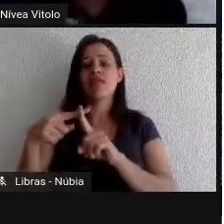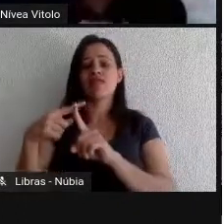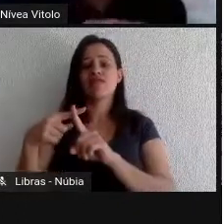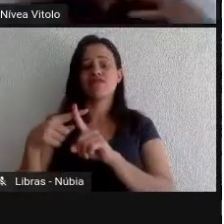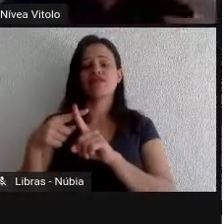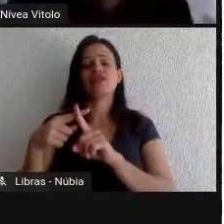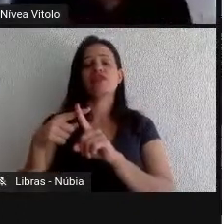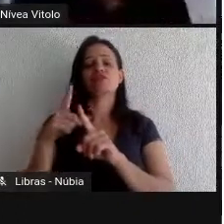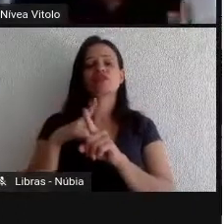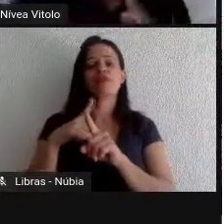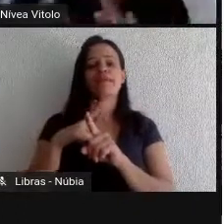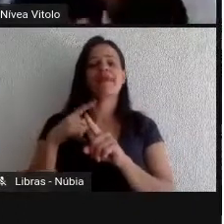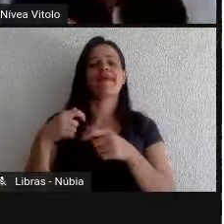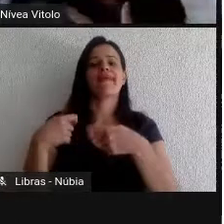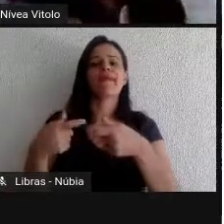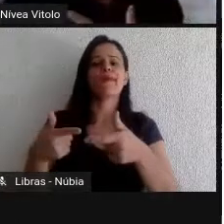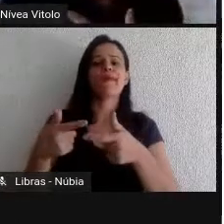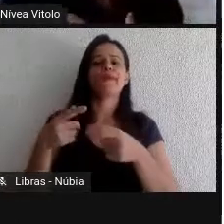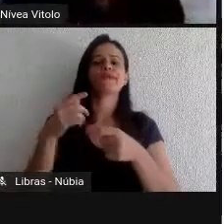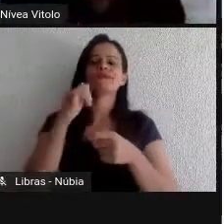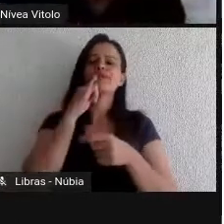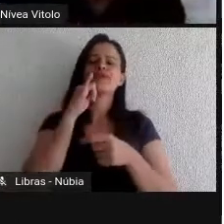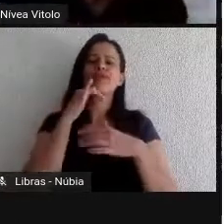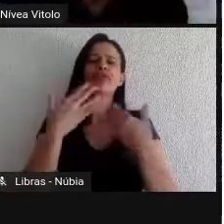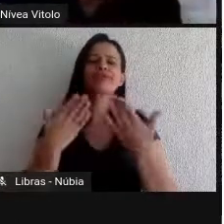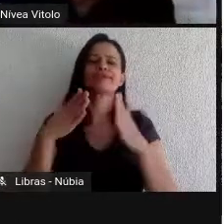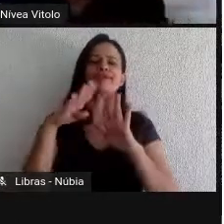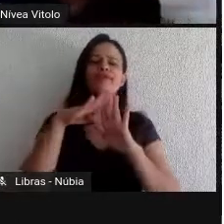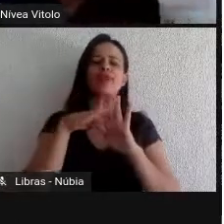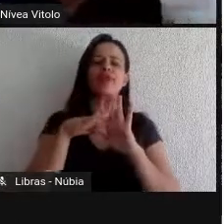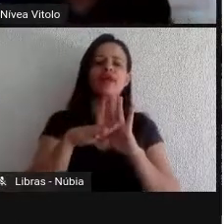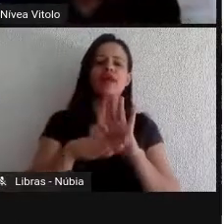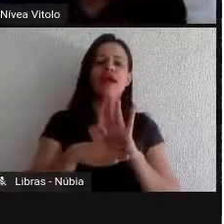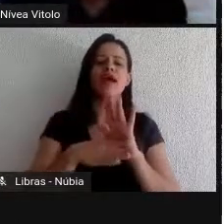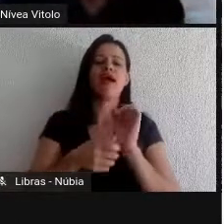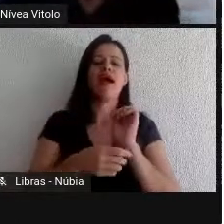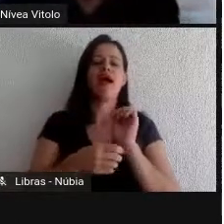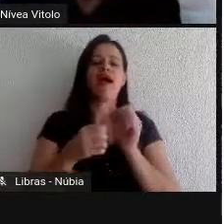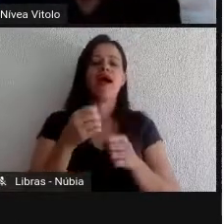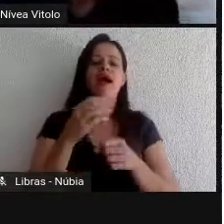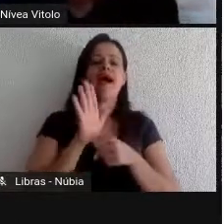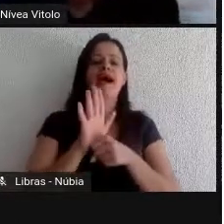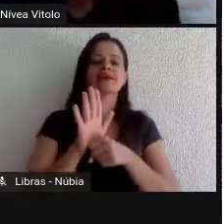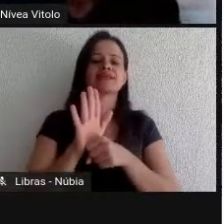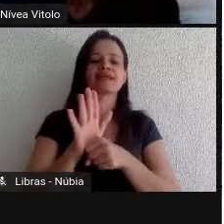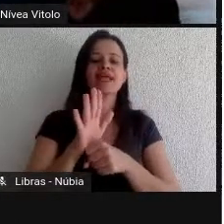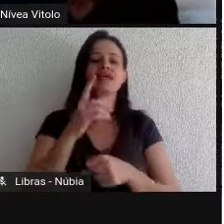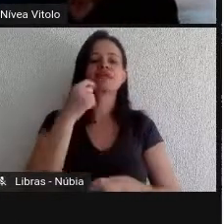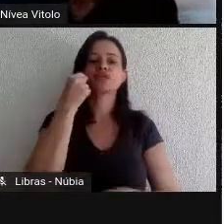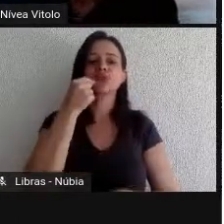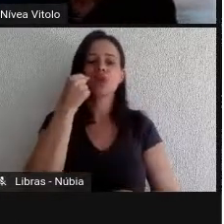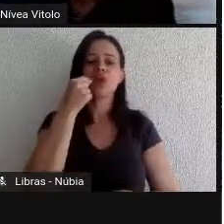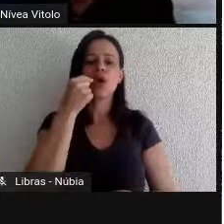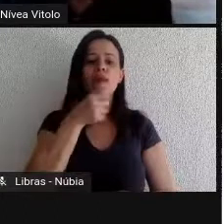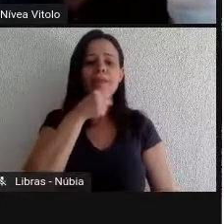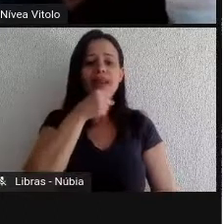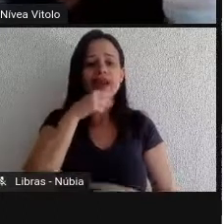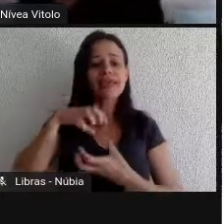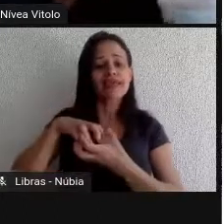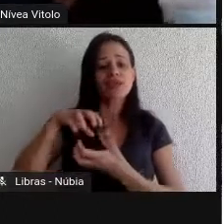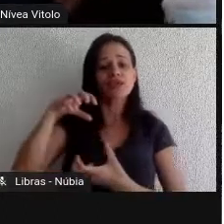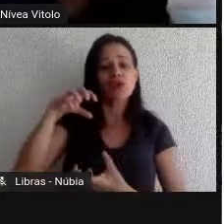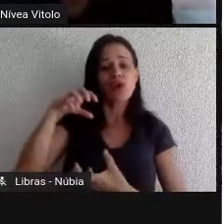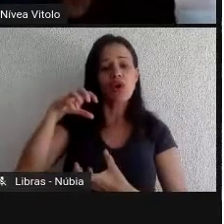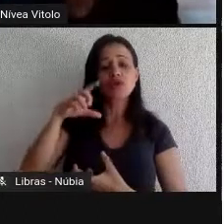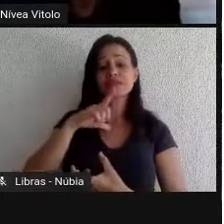exemplo, um programa de assistência odontológica para idosos, por exemplo. Você está concentrando o benefício num